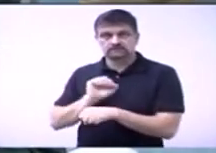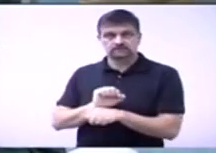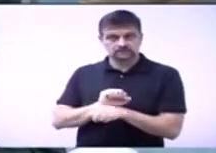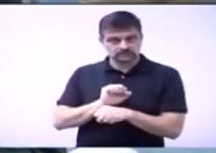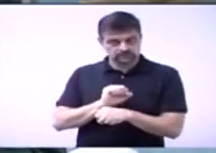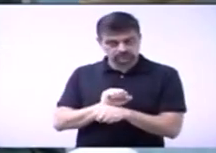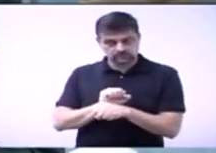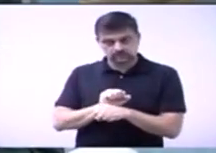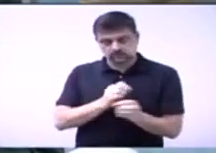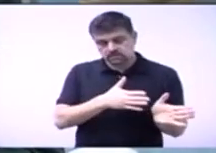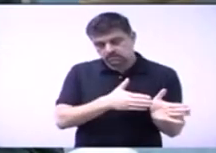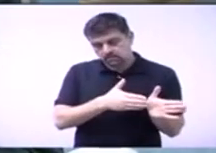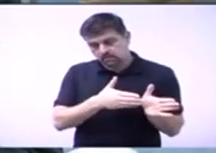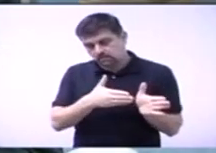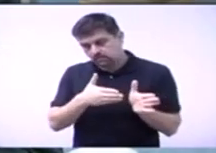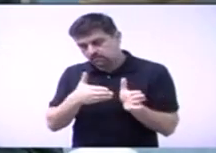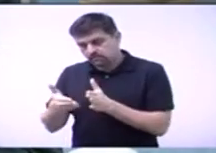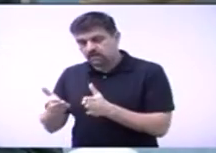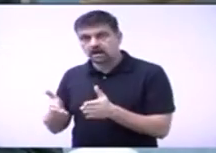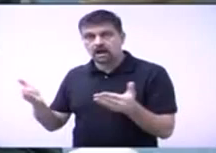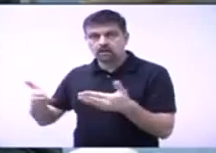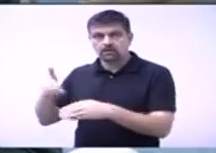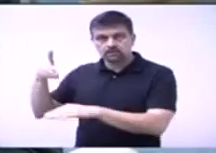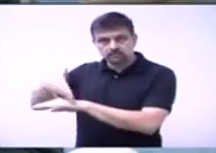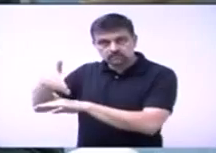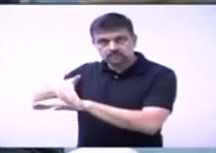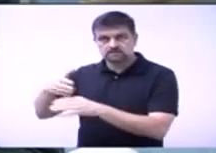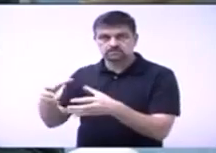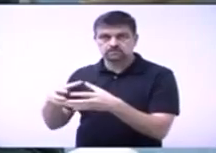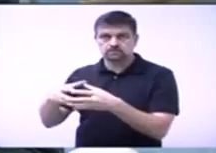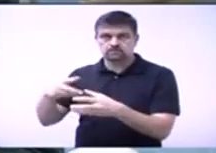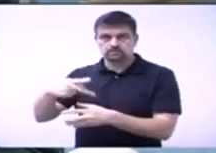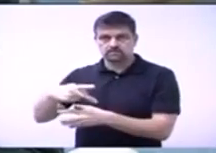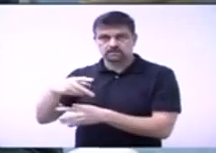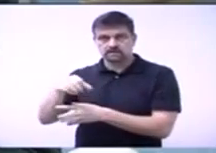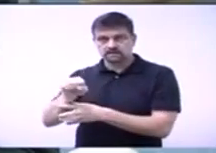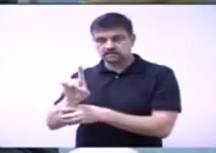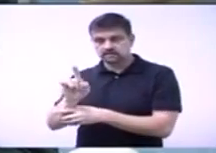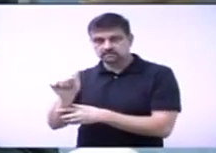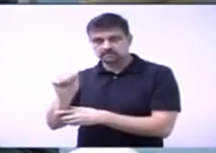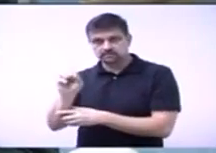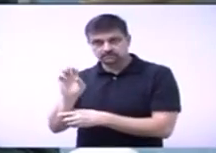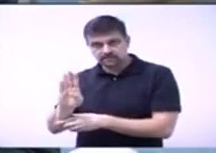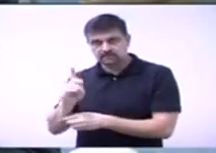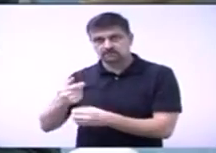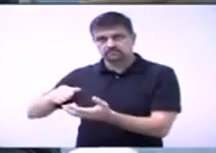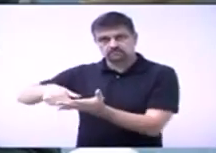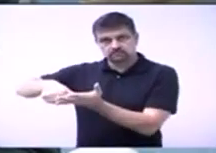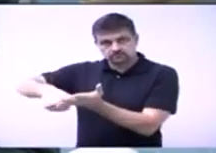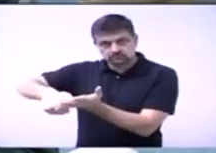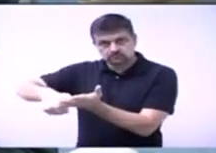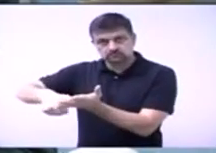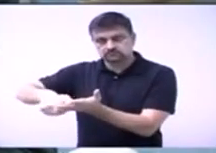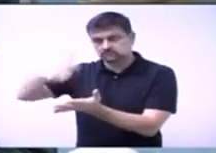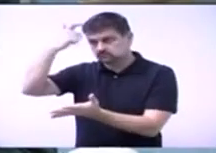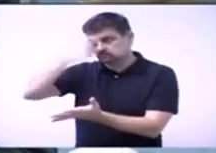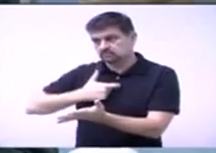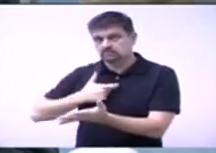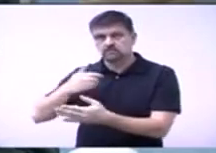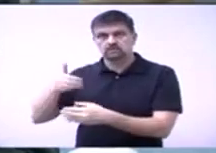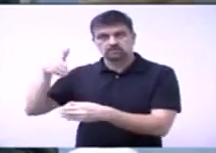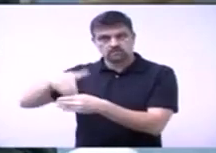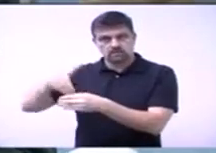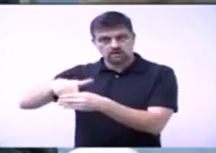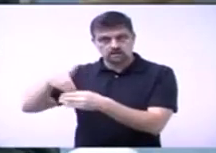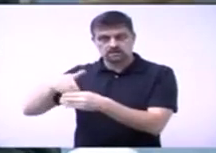agora faço parte do PSDB de Paulínia, com muita satisfação, e o partido que eu pretendo disputar a